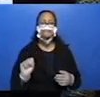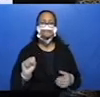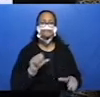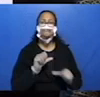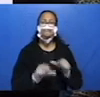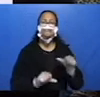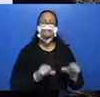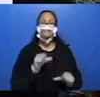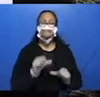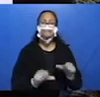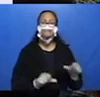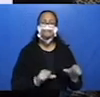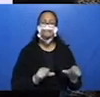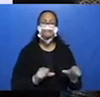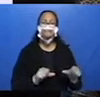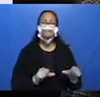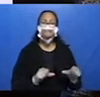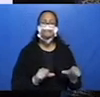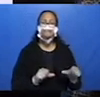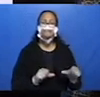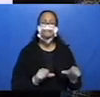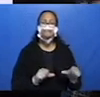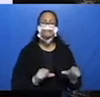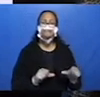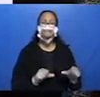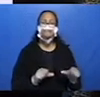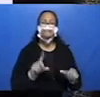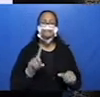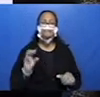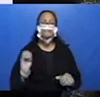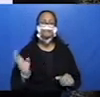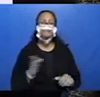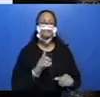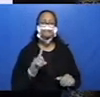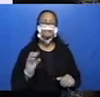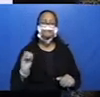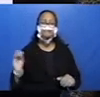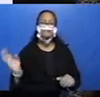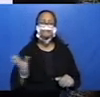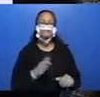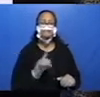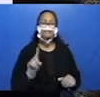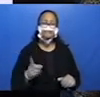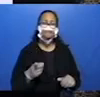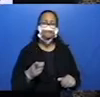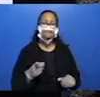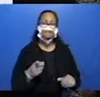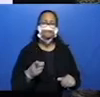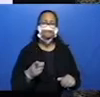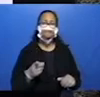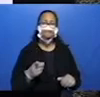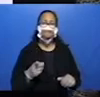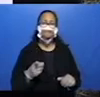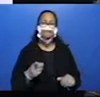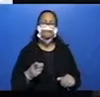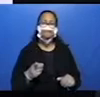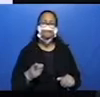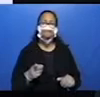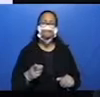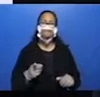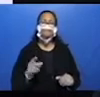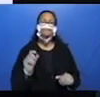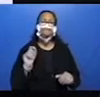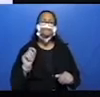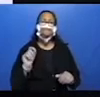aqui, ó. A gente está trabalhando com 10, 100 e 1000, então vai ter que ser um desses números. Alguma coisa